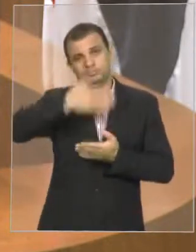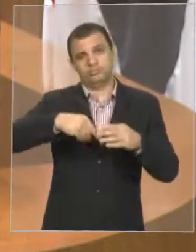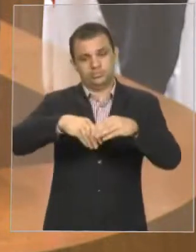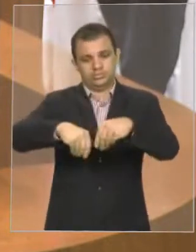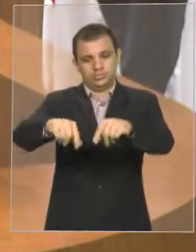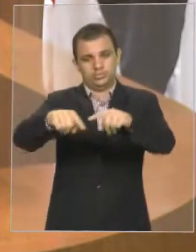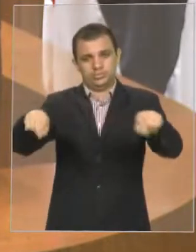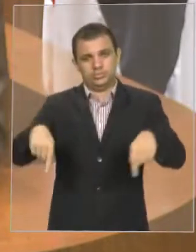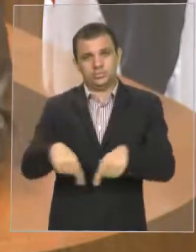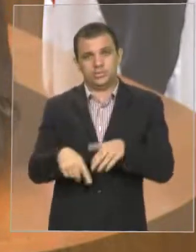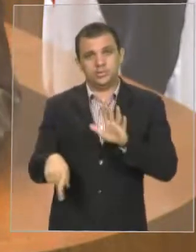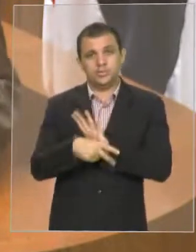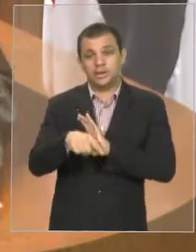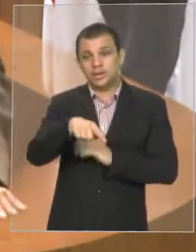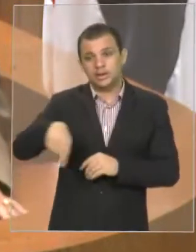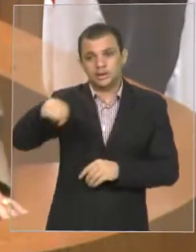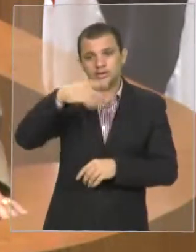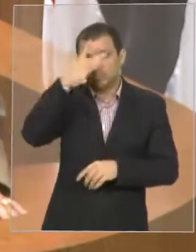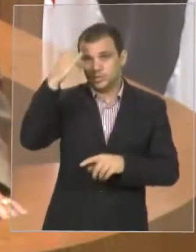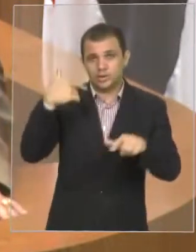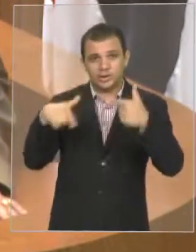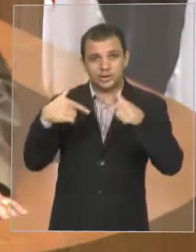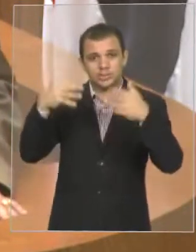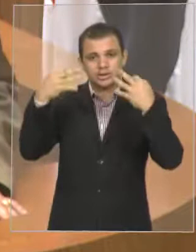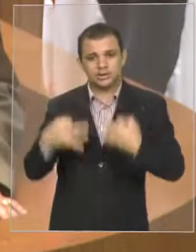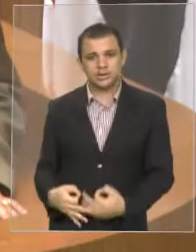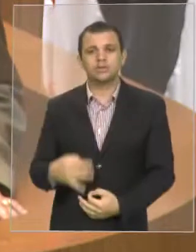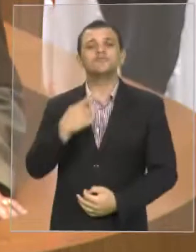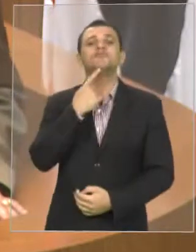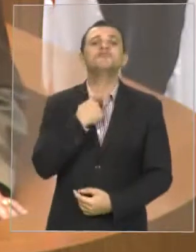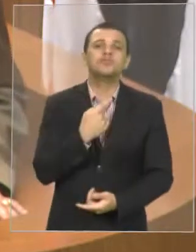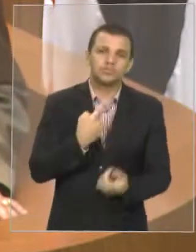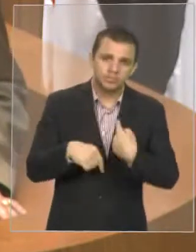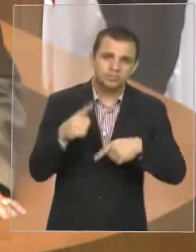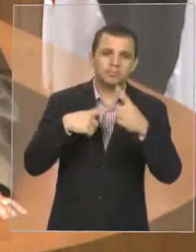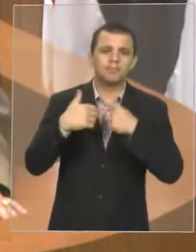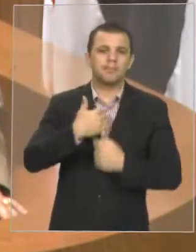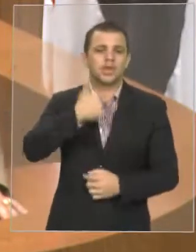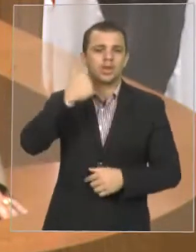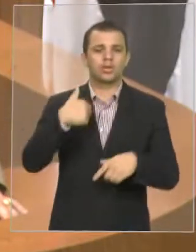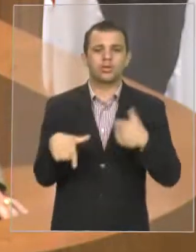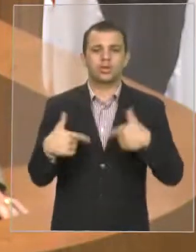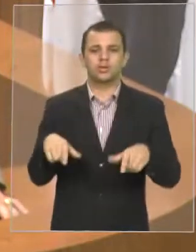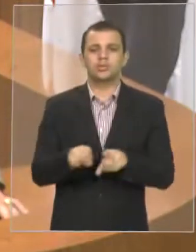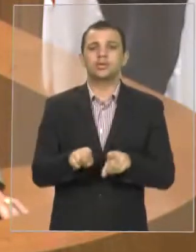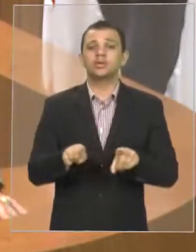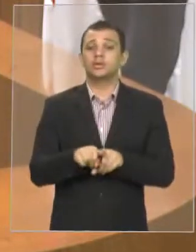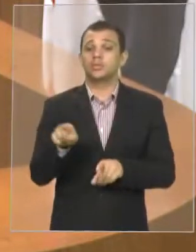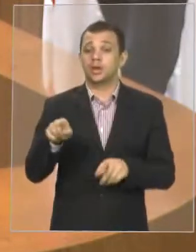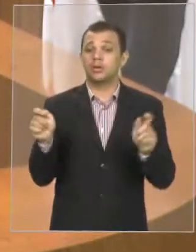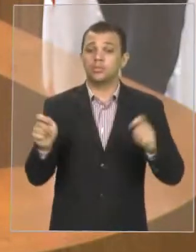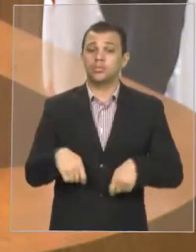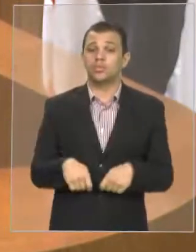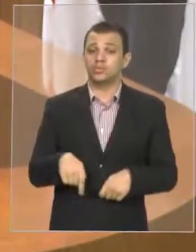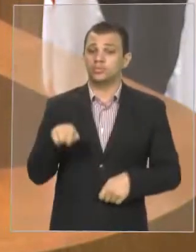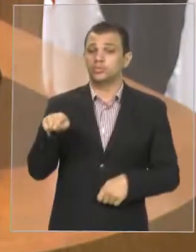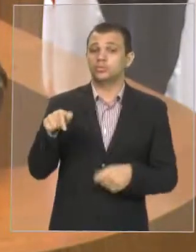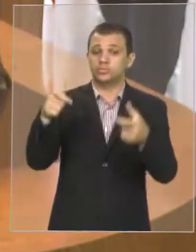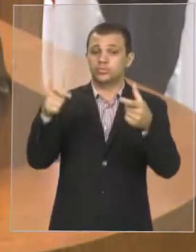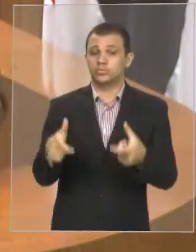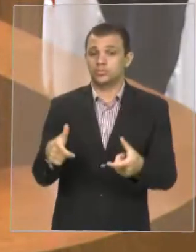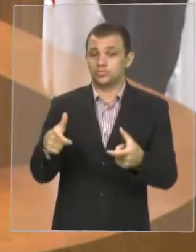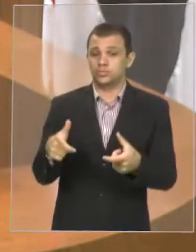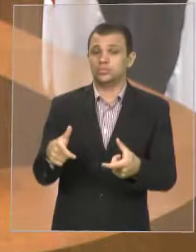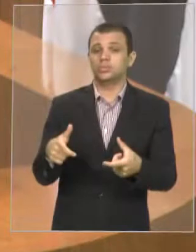que ávidos realmente por melhorias nas suas atividades, e que ali estavam tendo a oportunidade de poder, naquele empreendimento